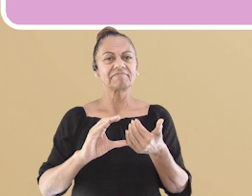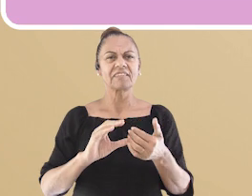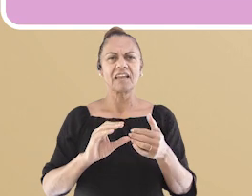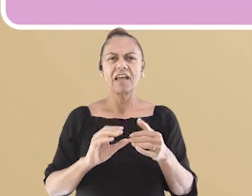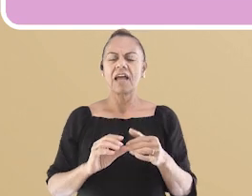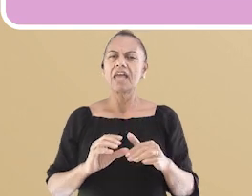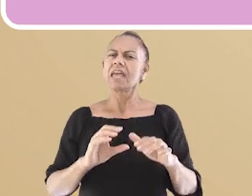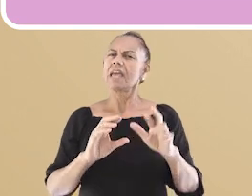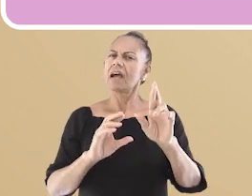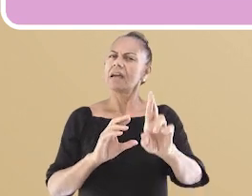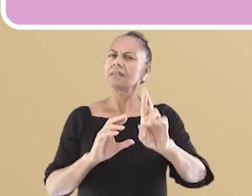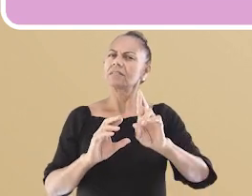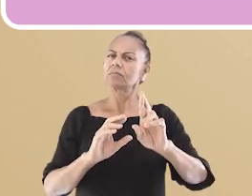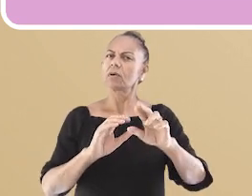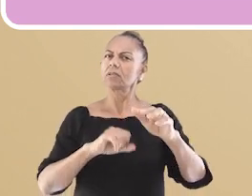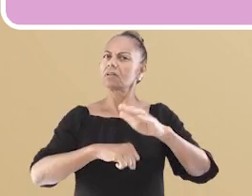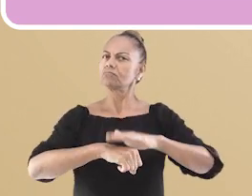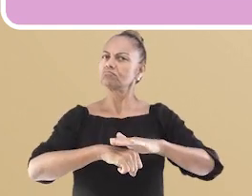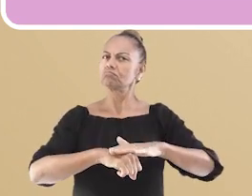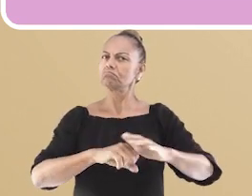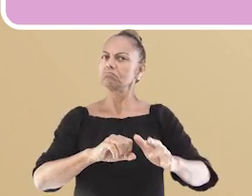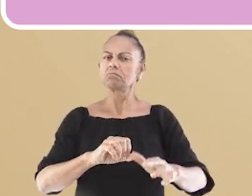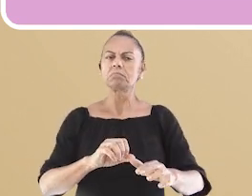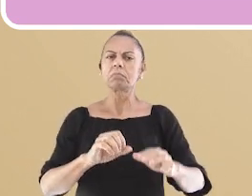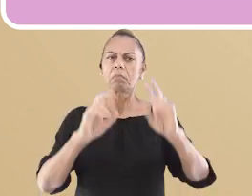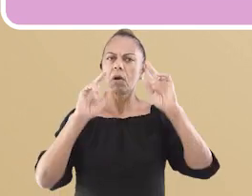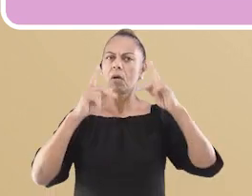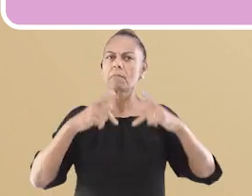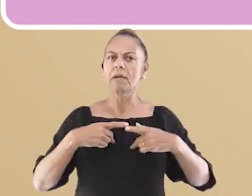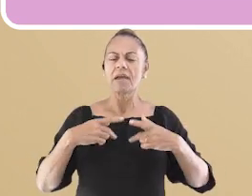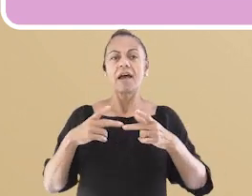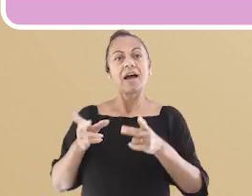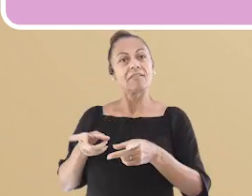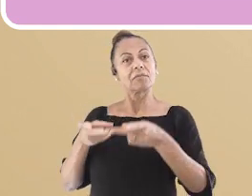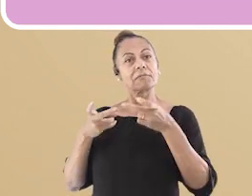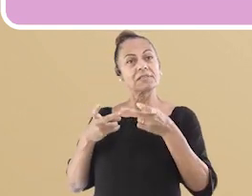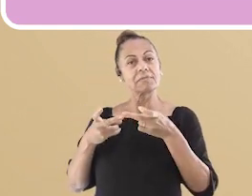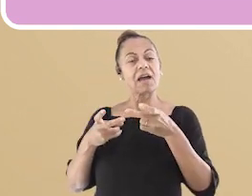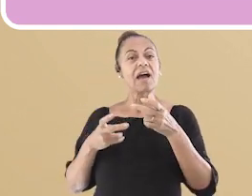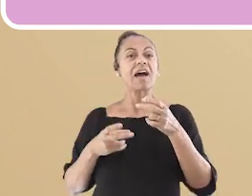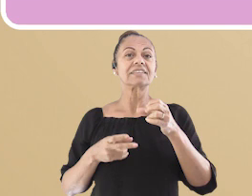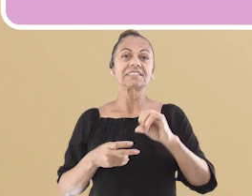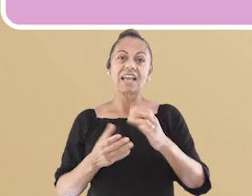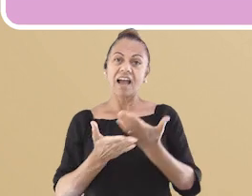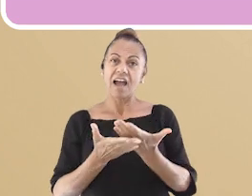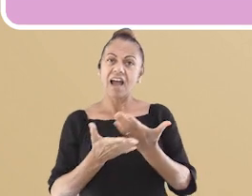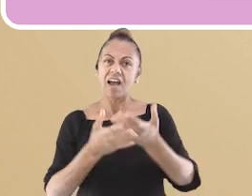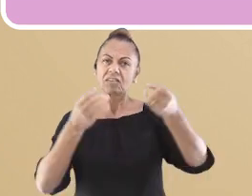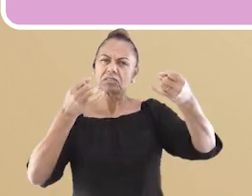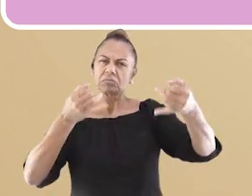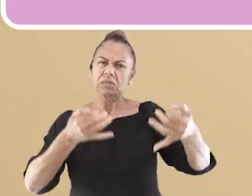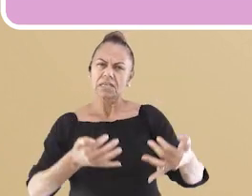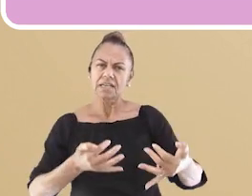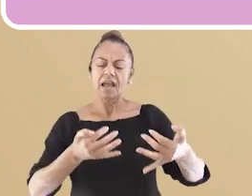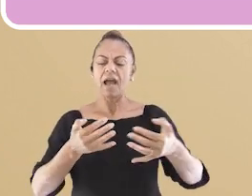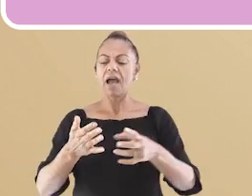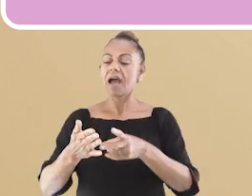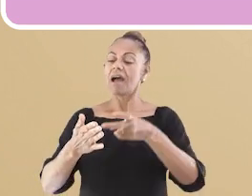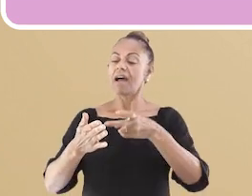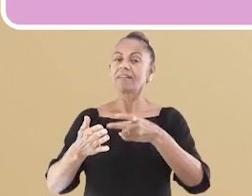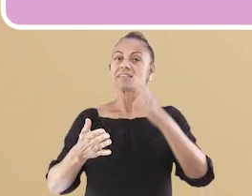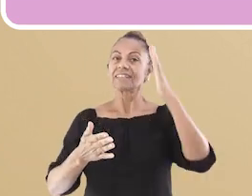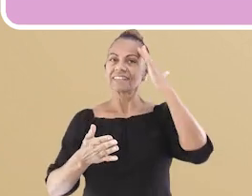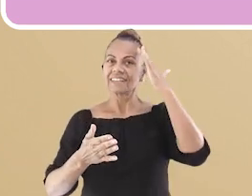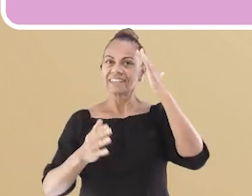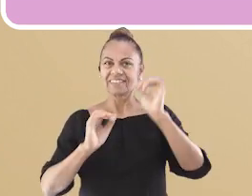enviar para nós as respostas. Assim, por meio de sua resposta pessoal, nós vamos